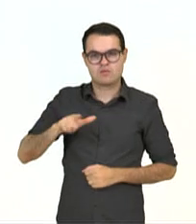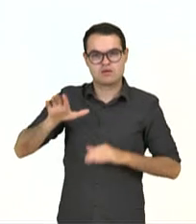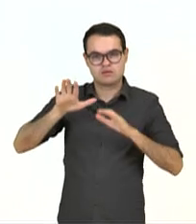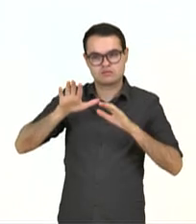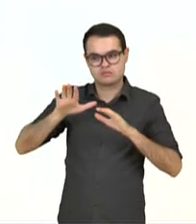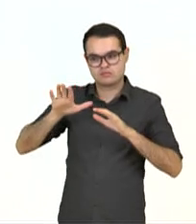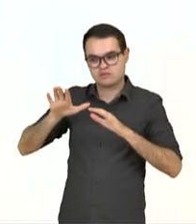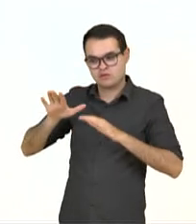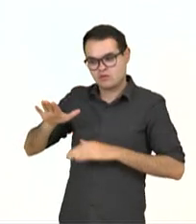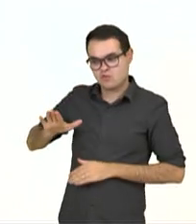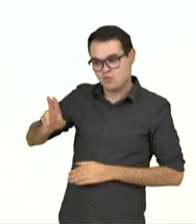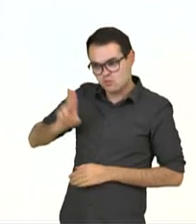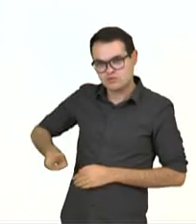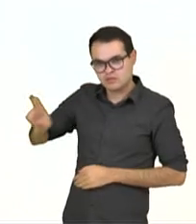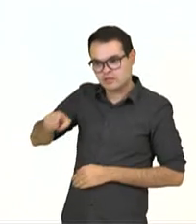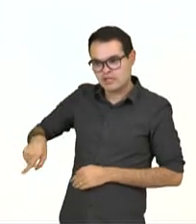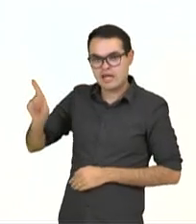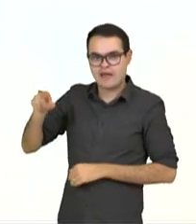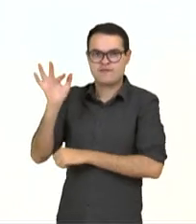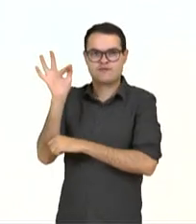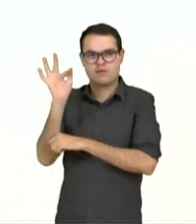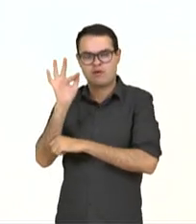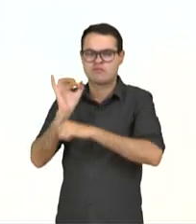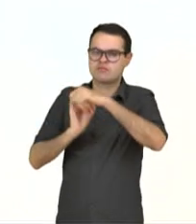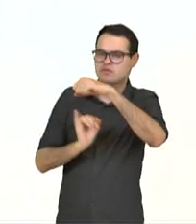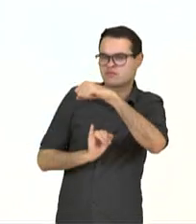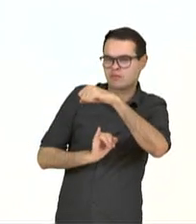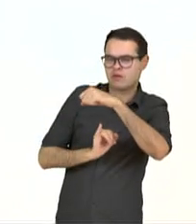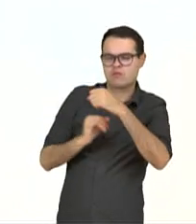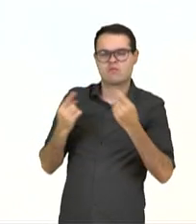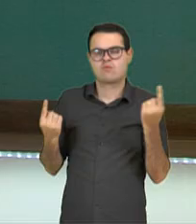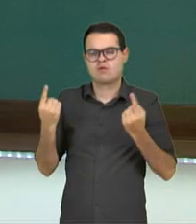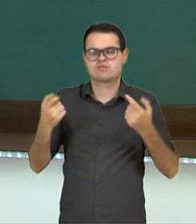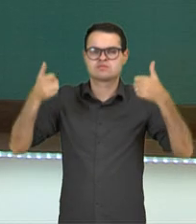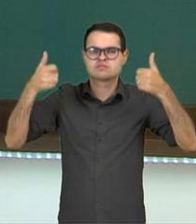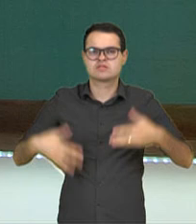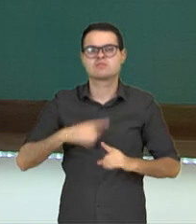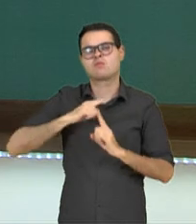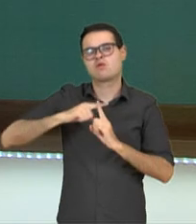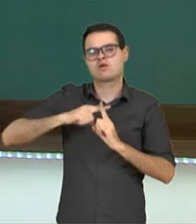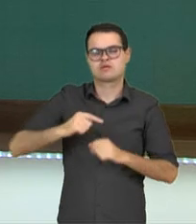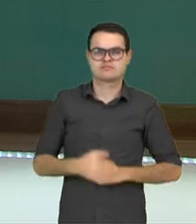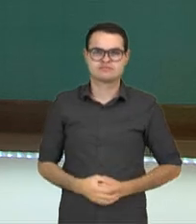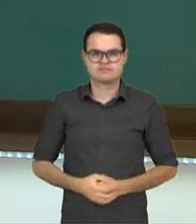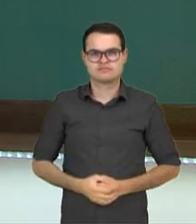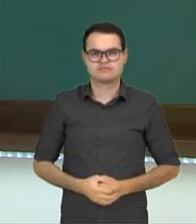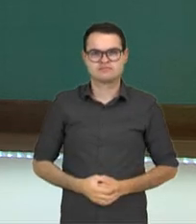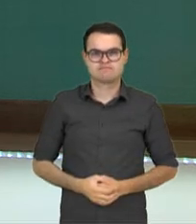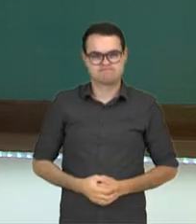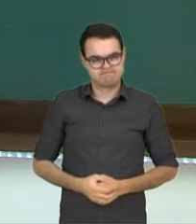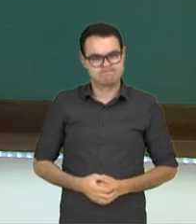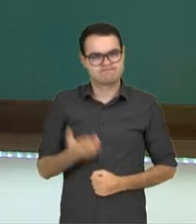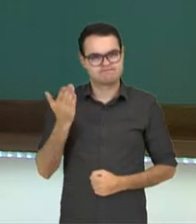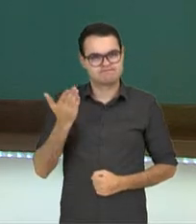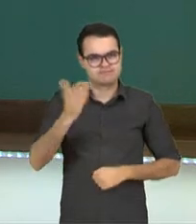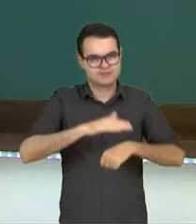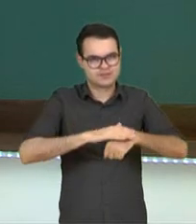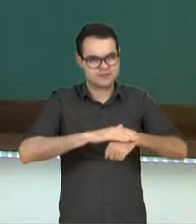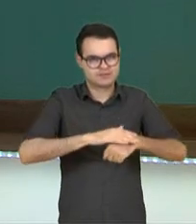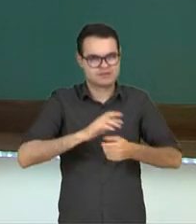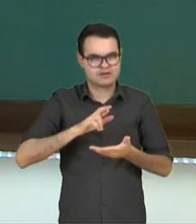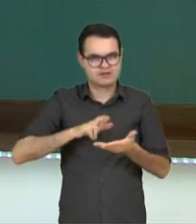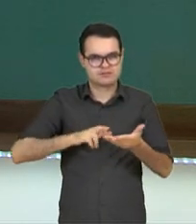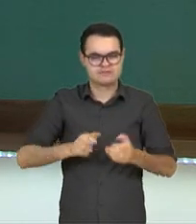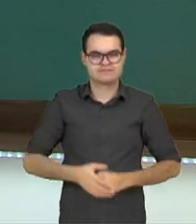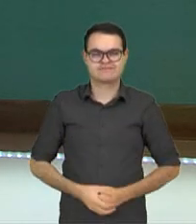é formal, né, ou informal? Explique por quê. Tá? Mais um tempinho para analisar